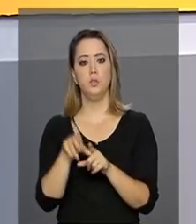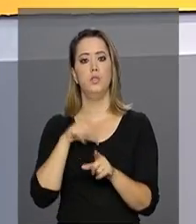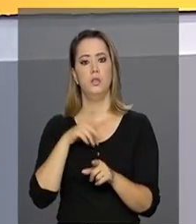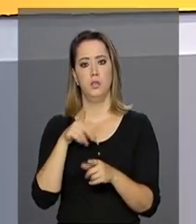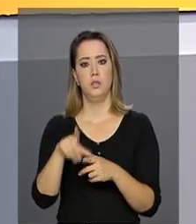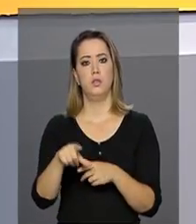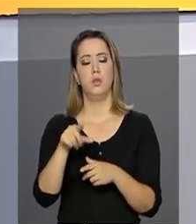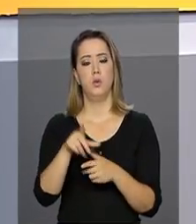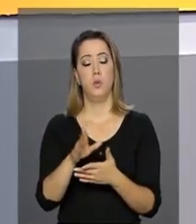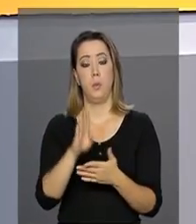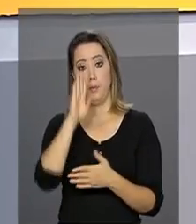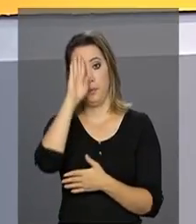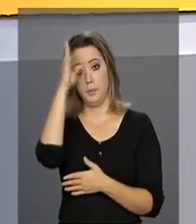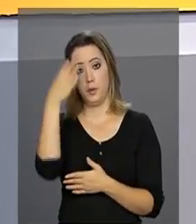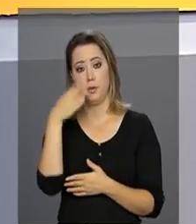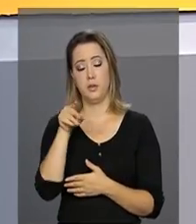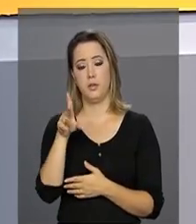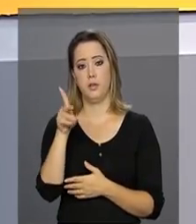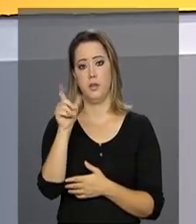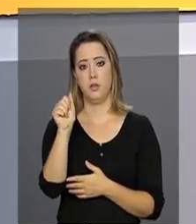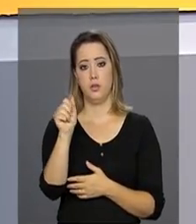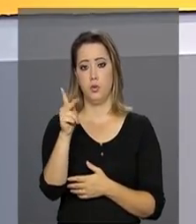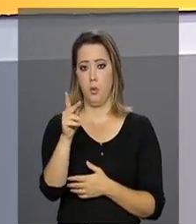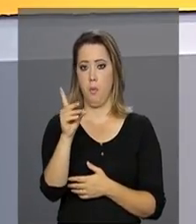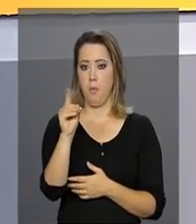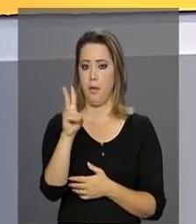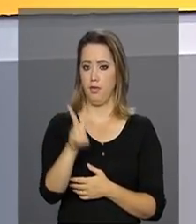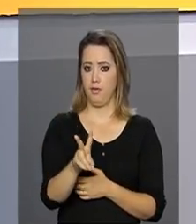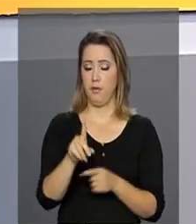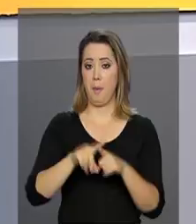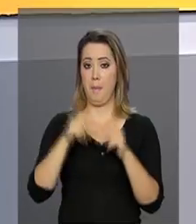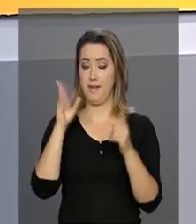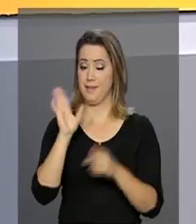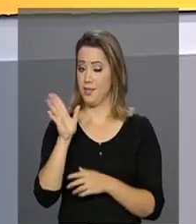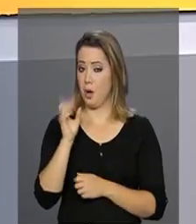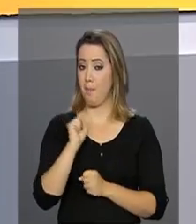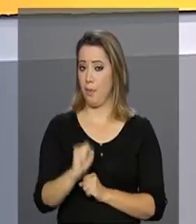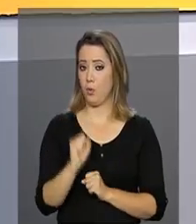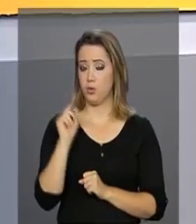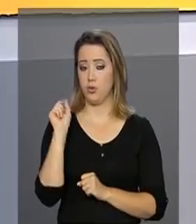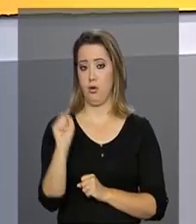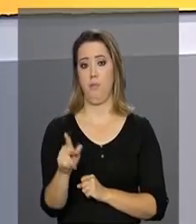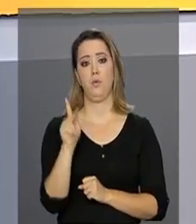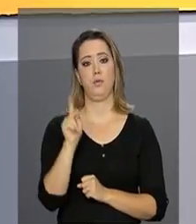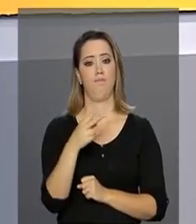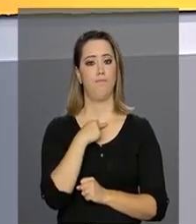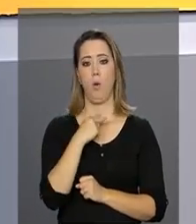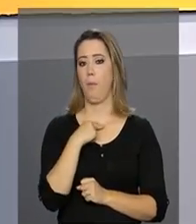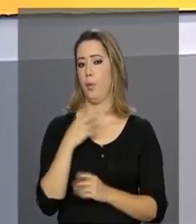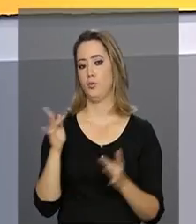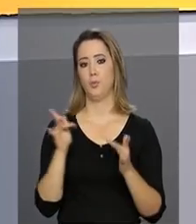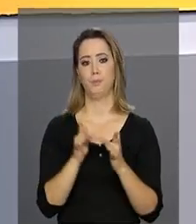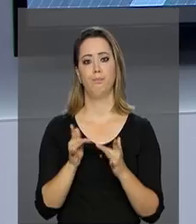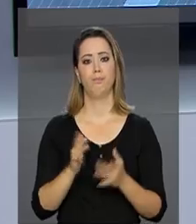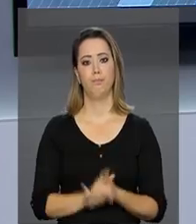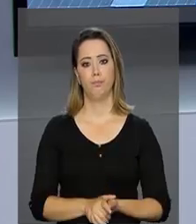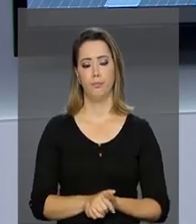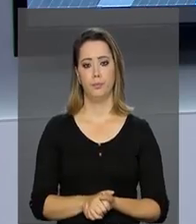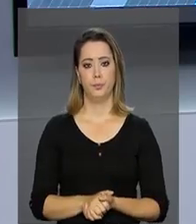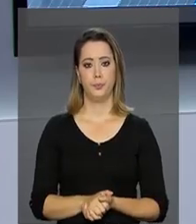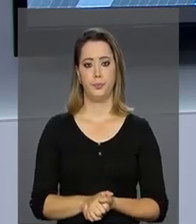preferência na adesão ao PDV já os que cumprem os requisitos legais para a aposentadoria estes não poderão